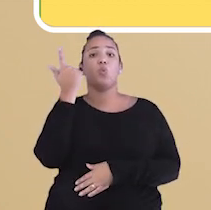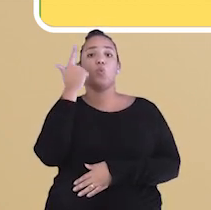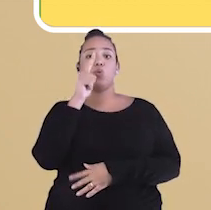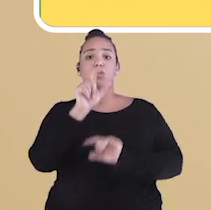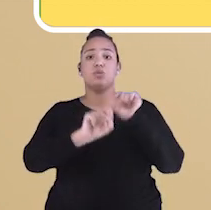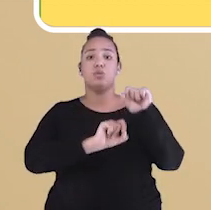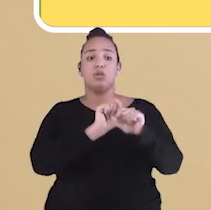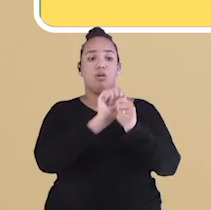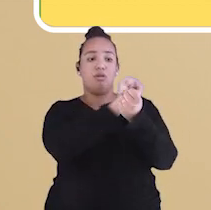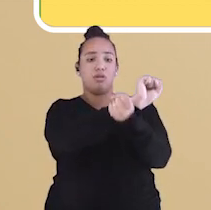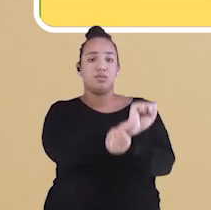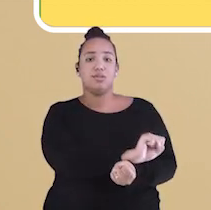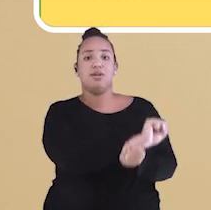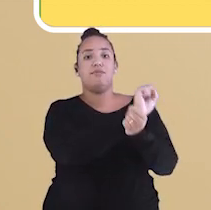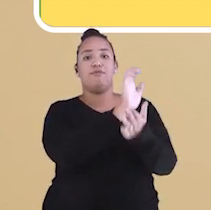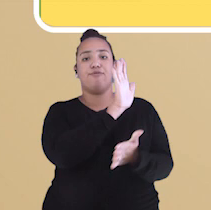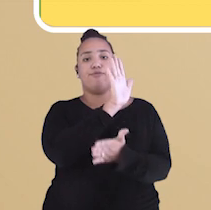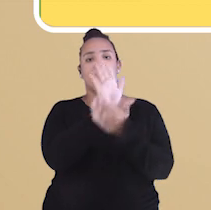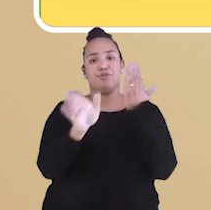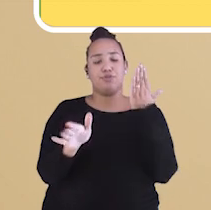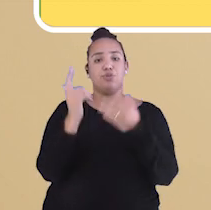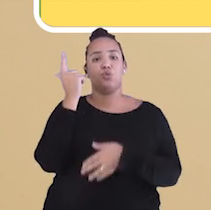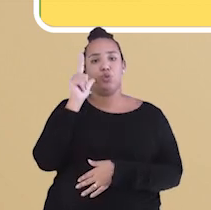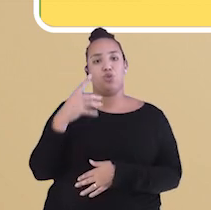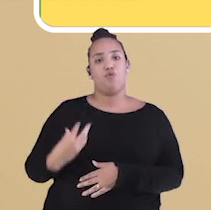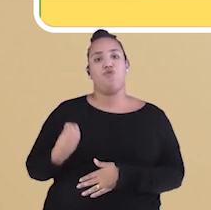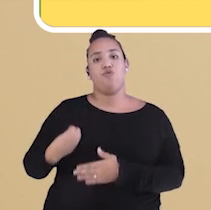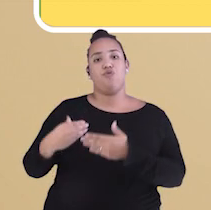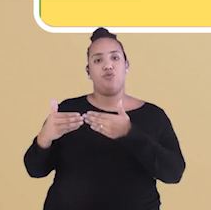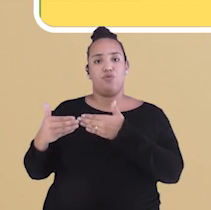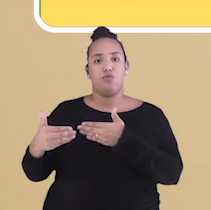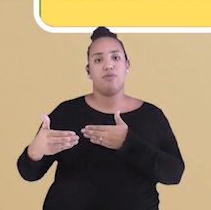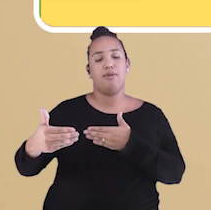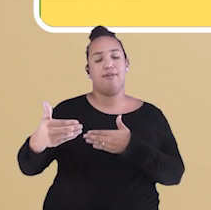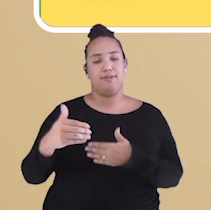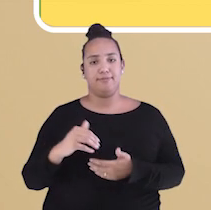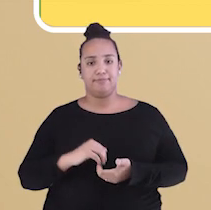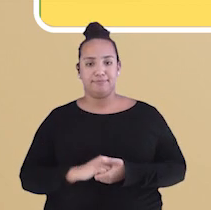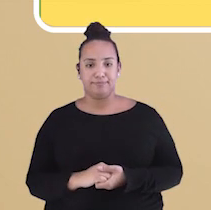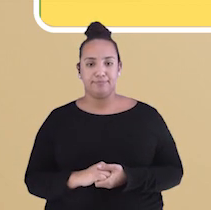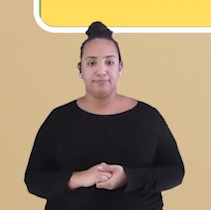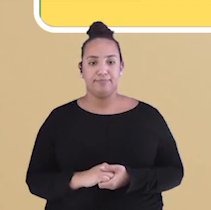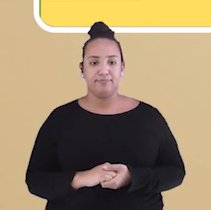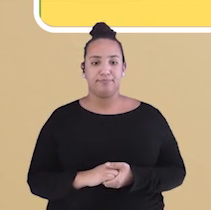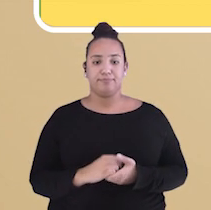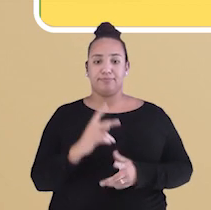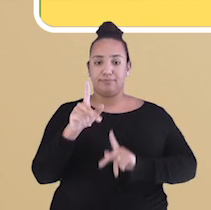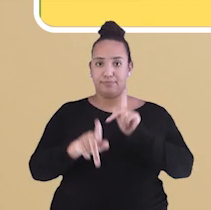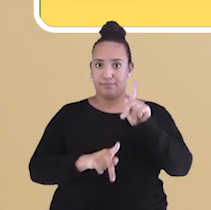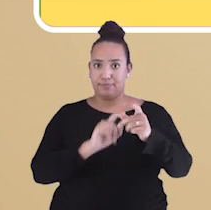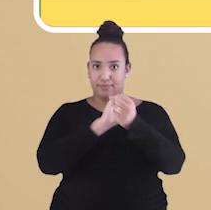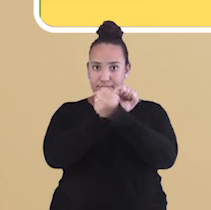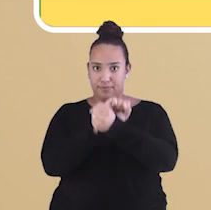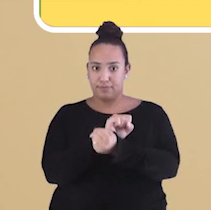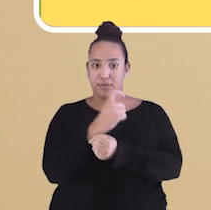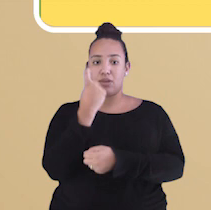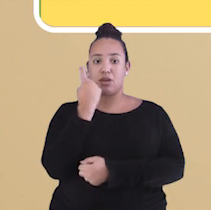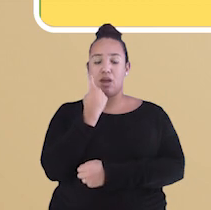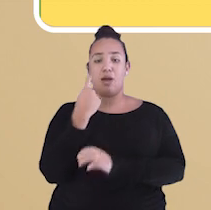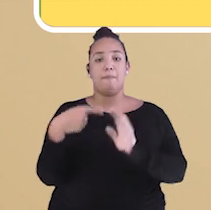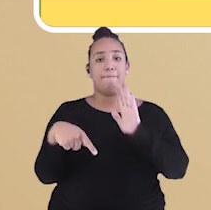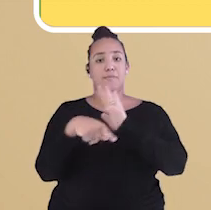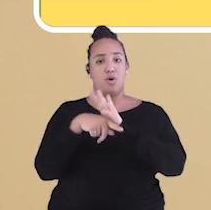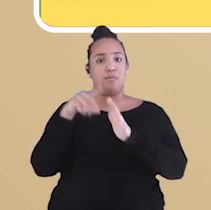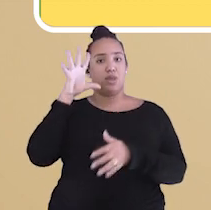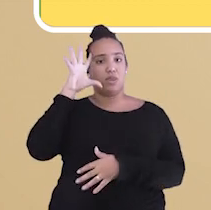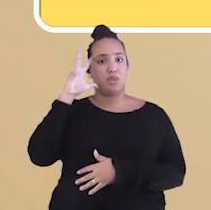os que permaneceram mesmo com a escravidão. As populações quilombolas são